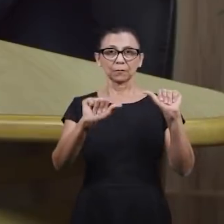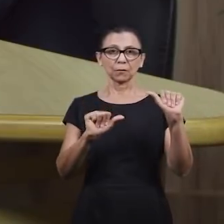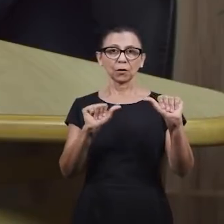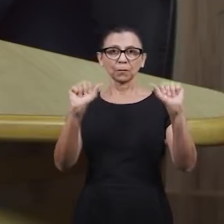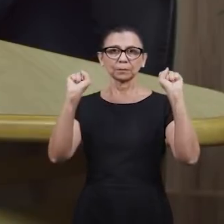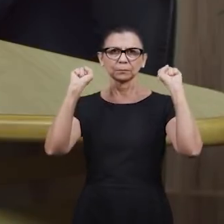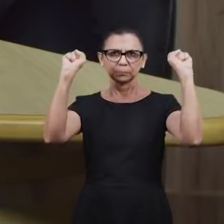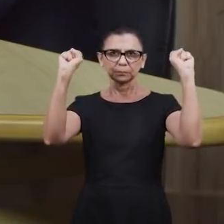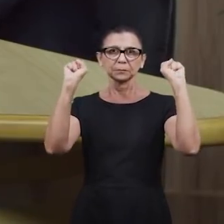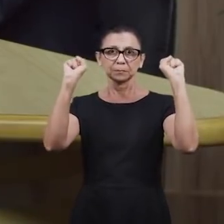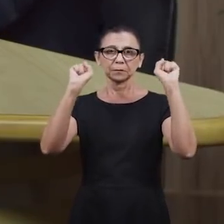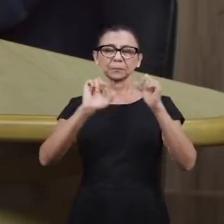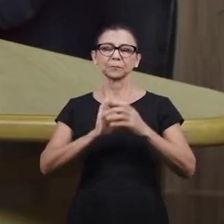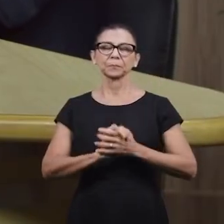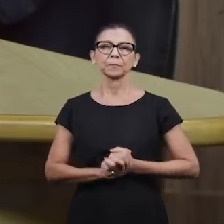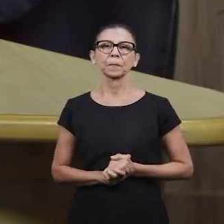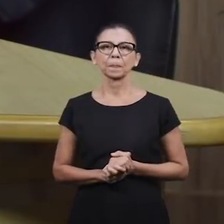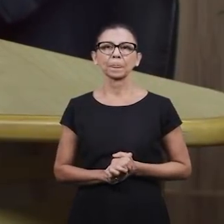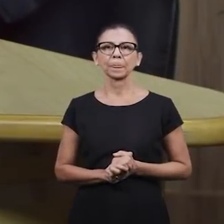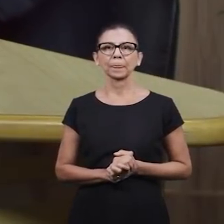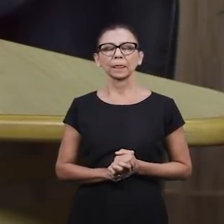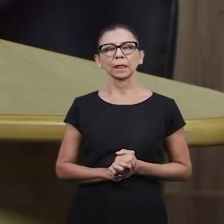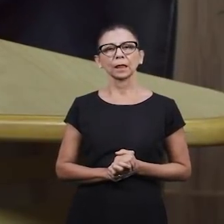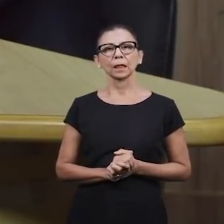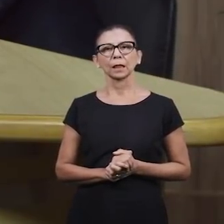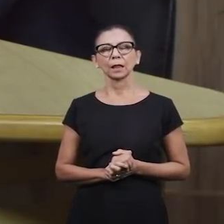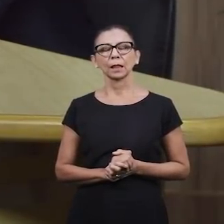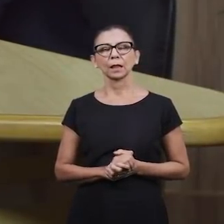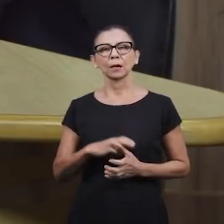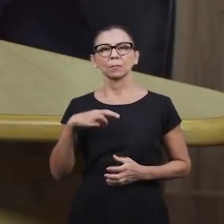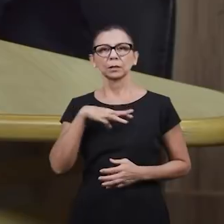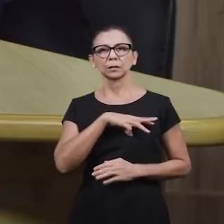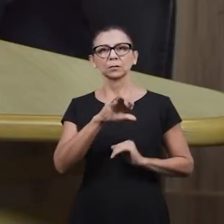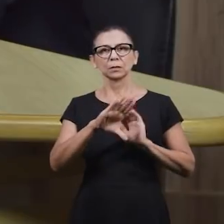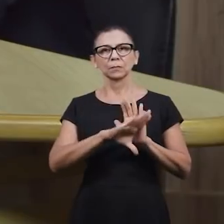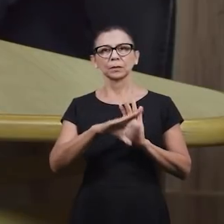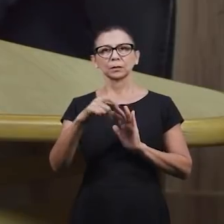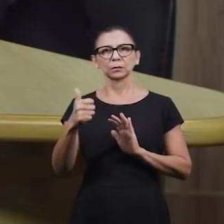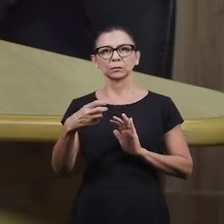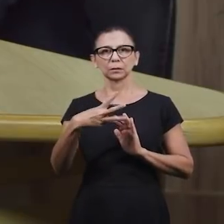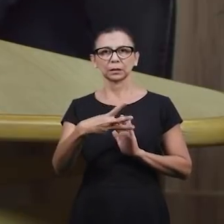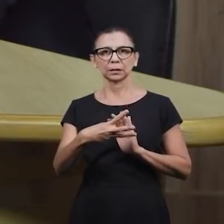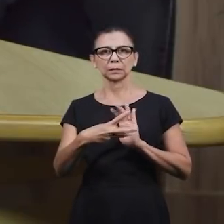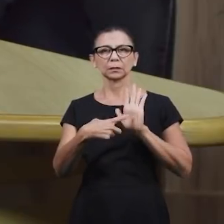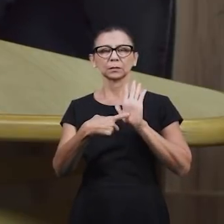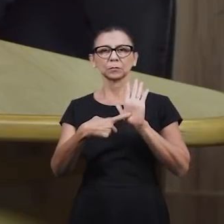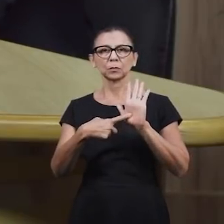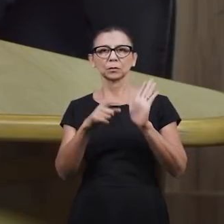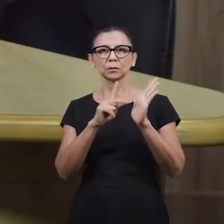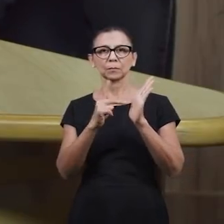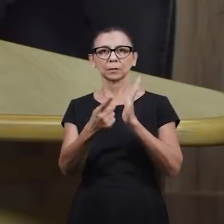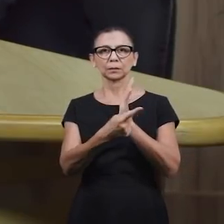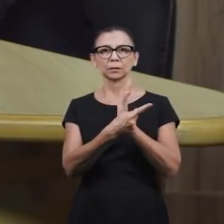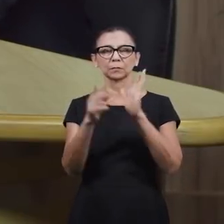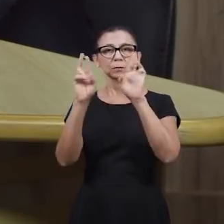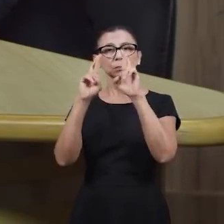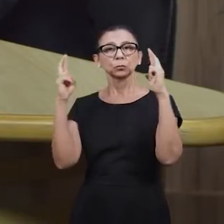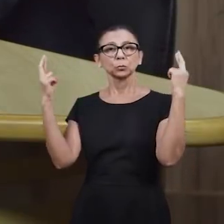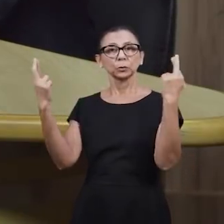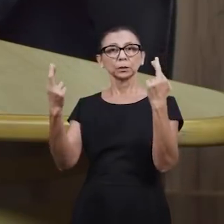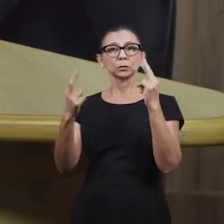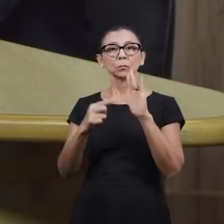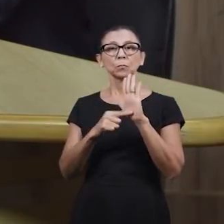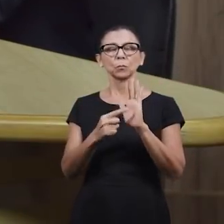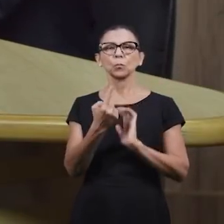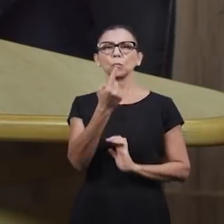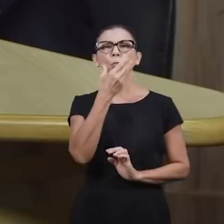para nós, o texto de Mateus capítulo 13, que fala das parábolas do reino, mostra